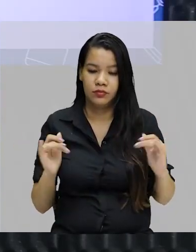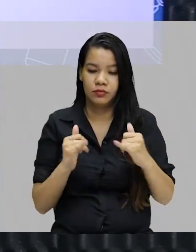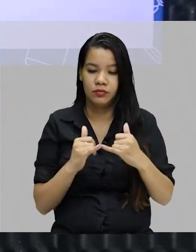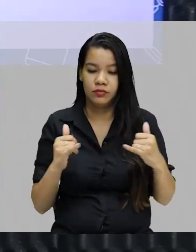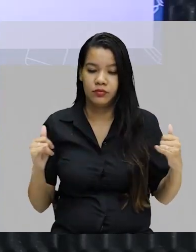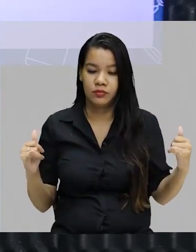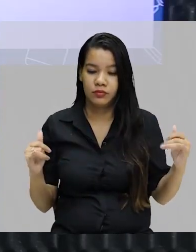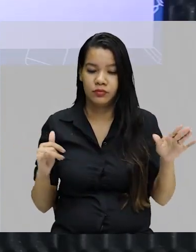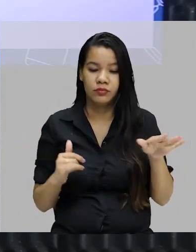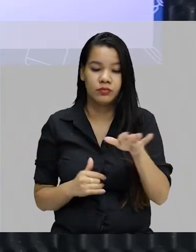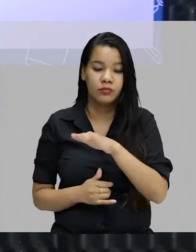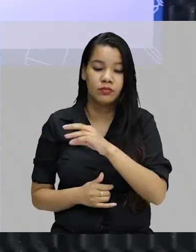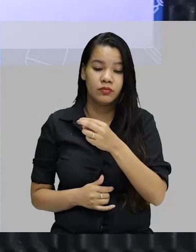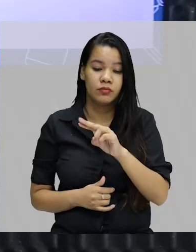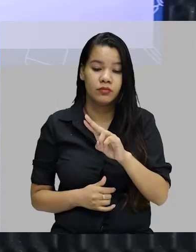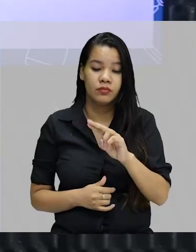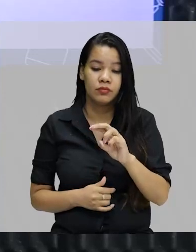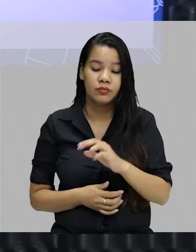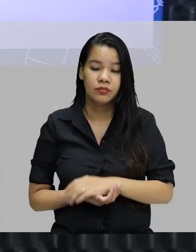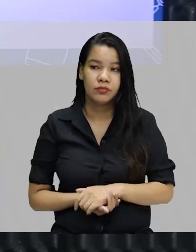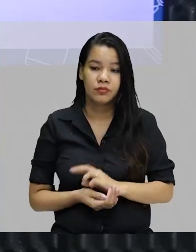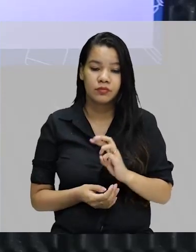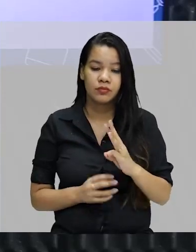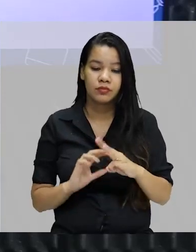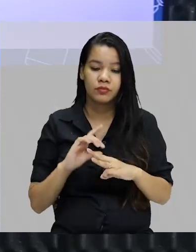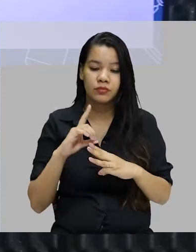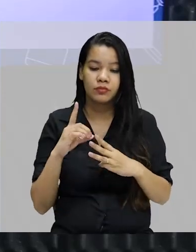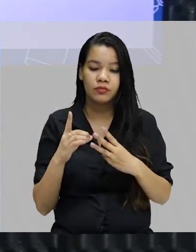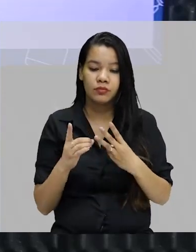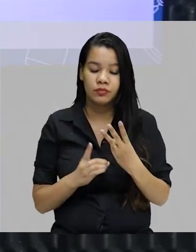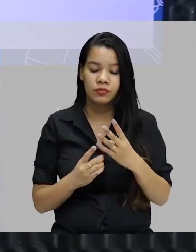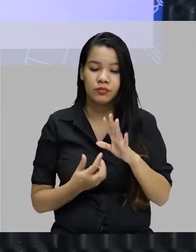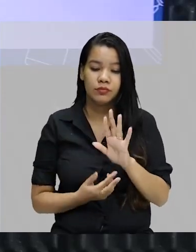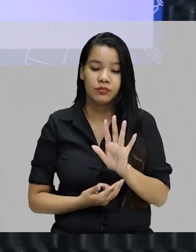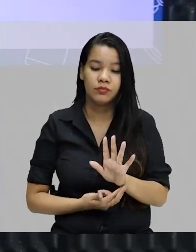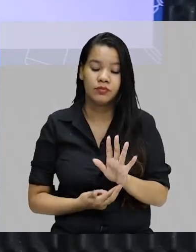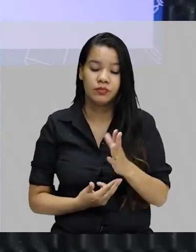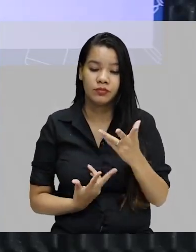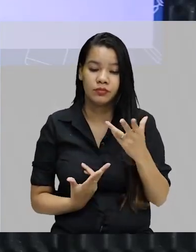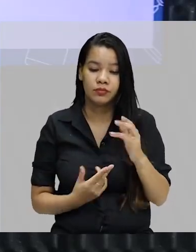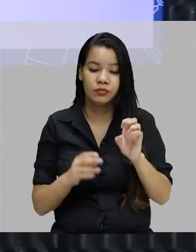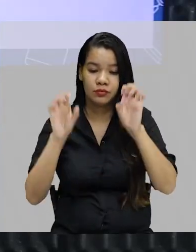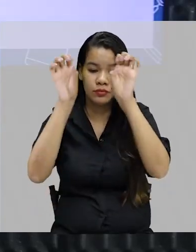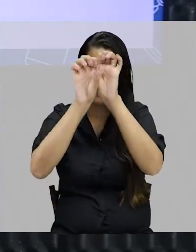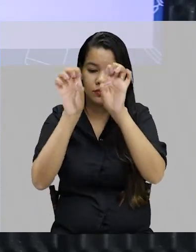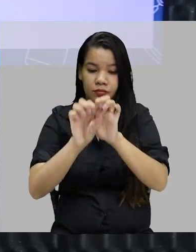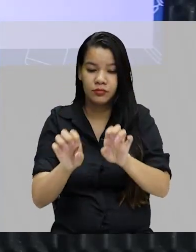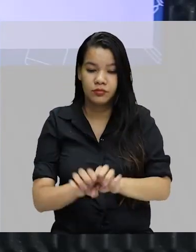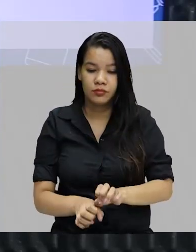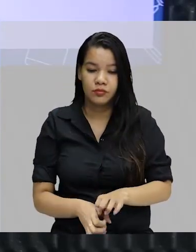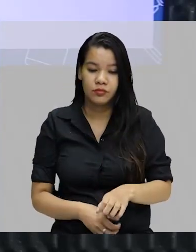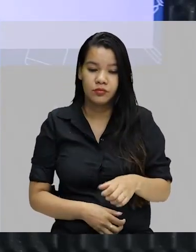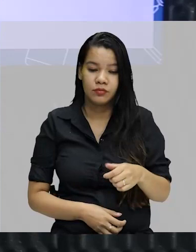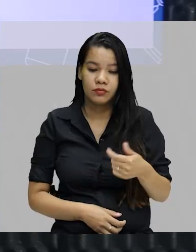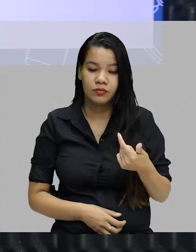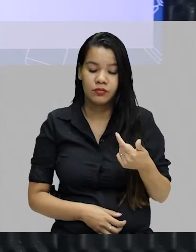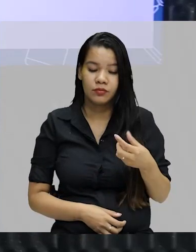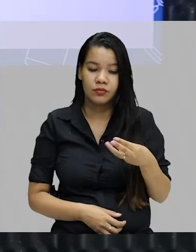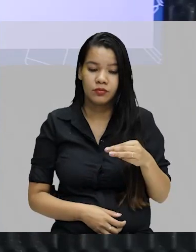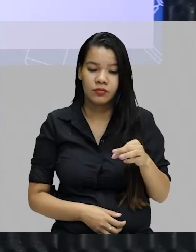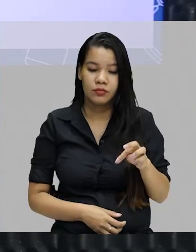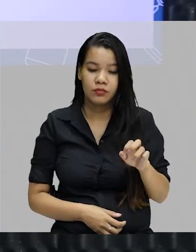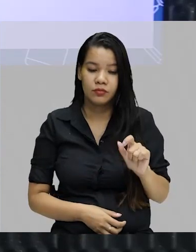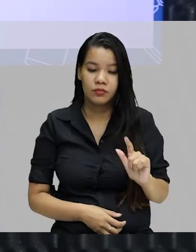de forma tridimensional, né? Represento a mesma estrutura, qual? O 2-metil-buta